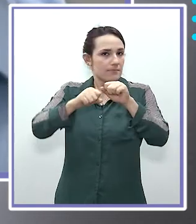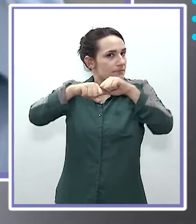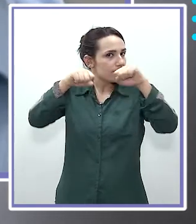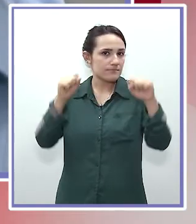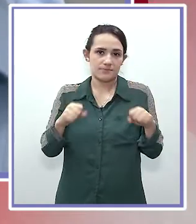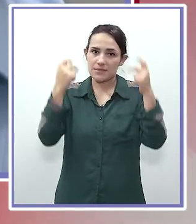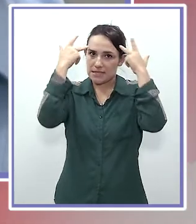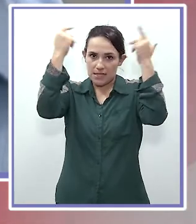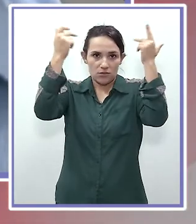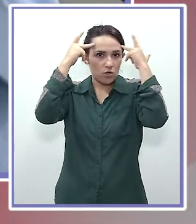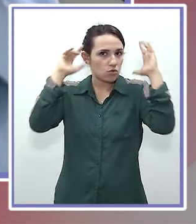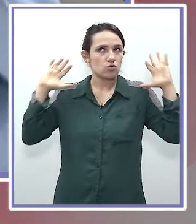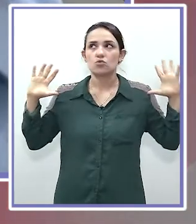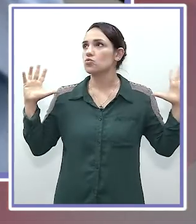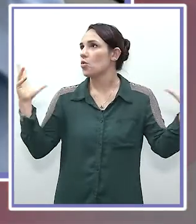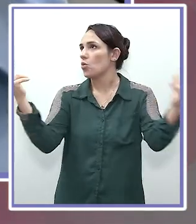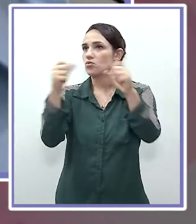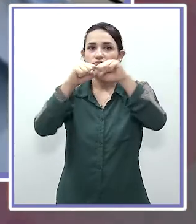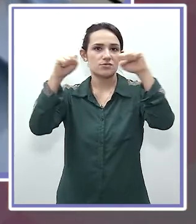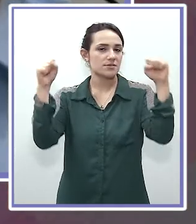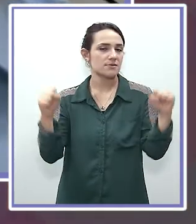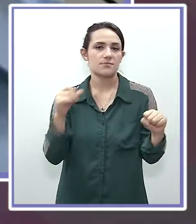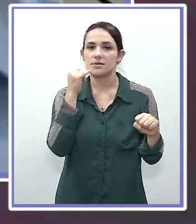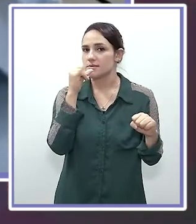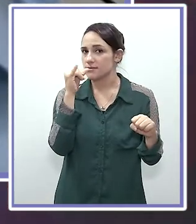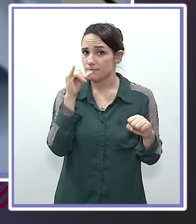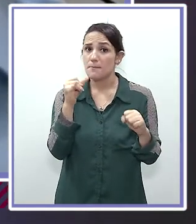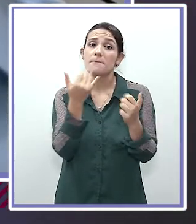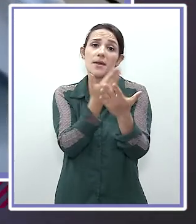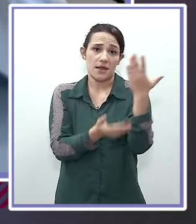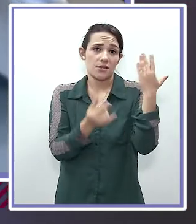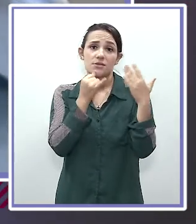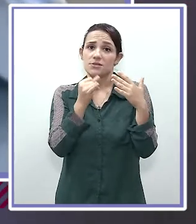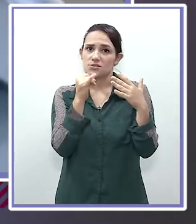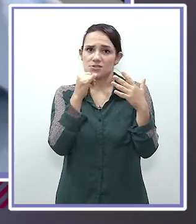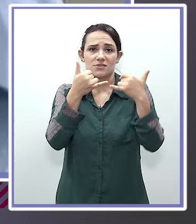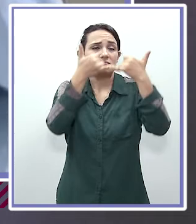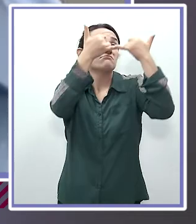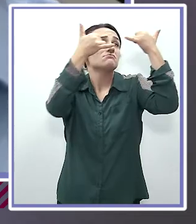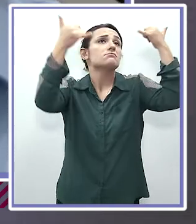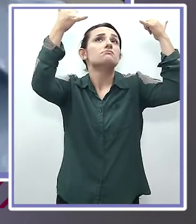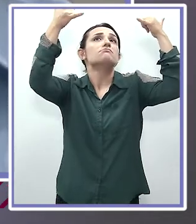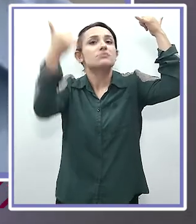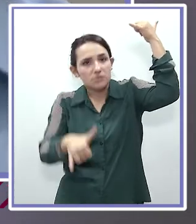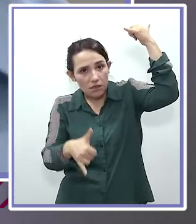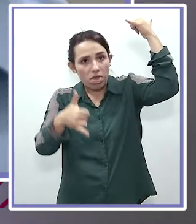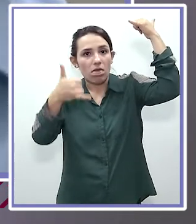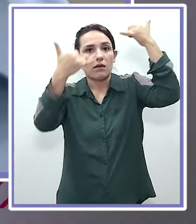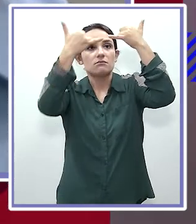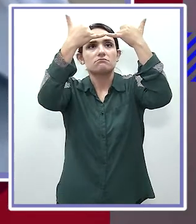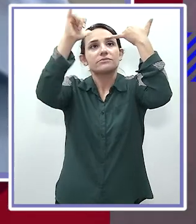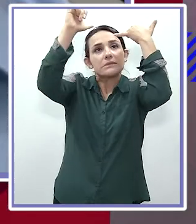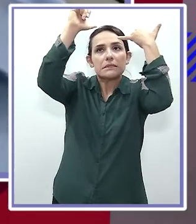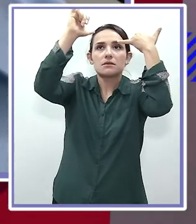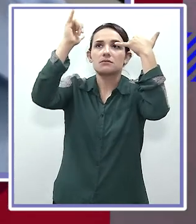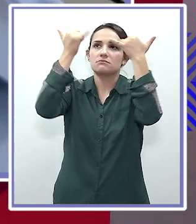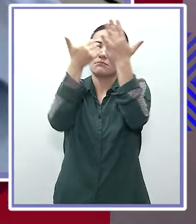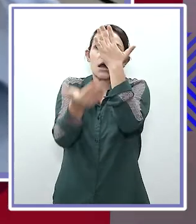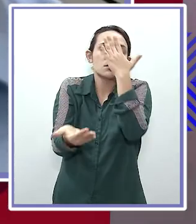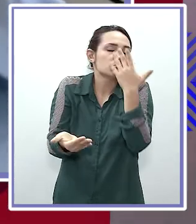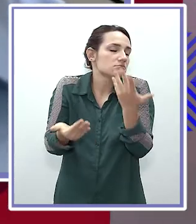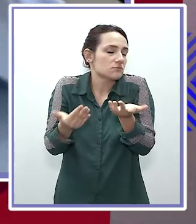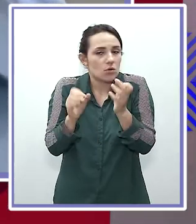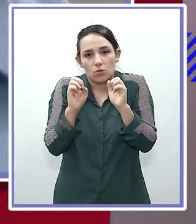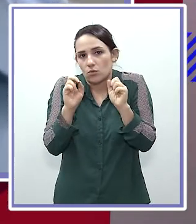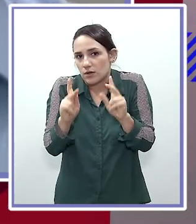sistema elétrico, é natural, né? Toda linha de transmissão, ela vai proporcionar perdas nas conexões, temos nas subestações